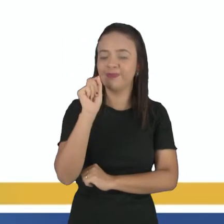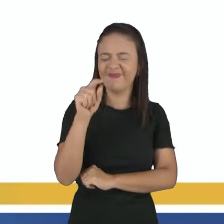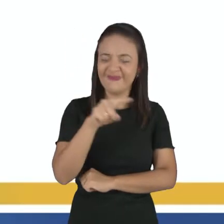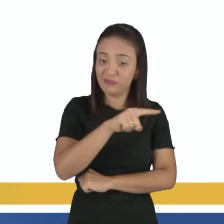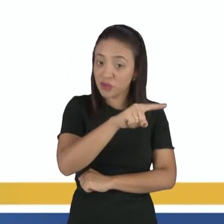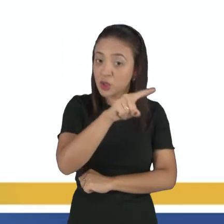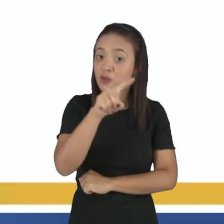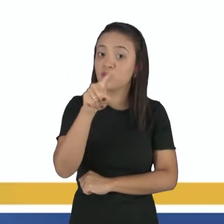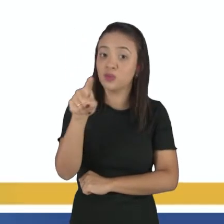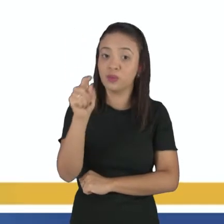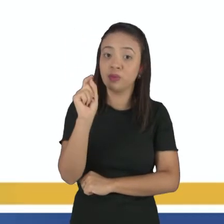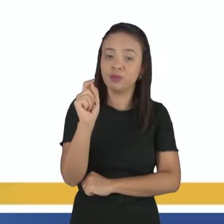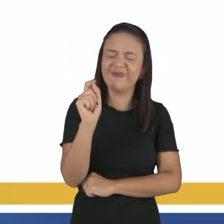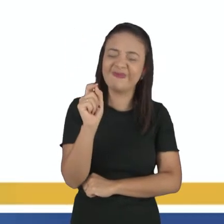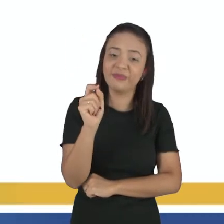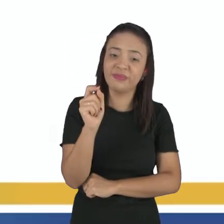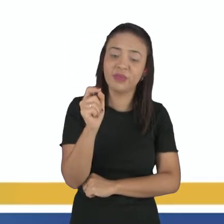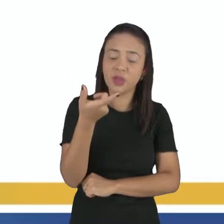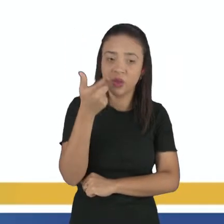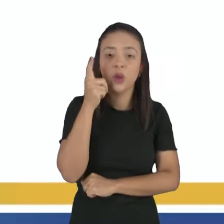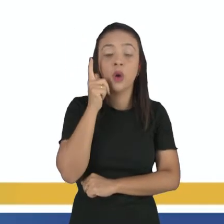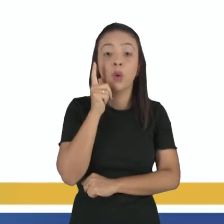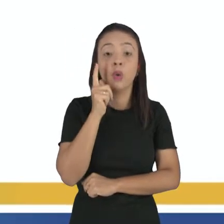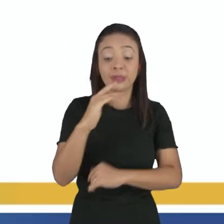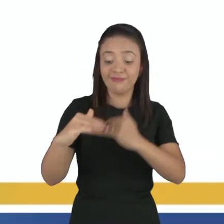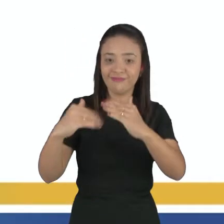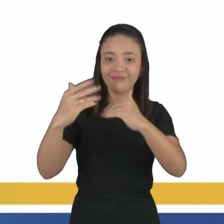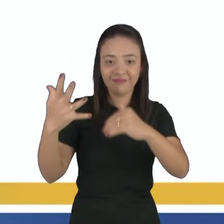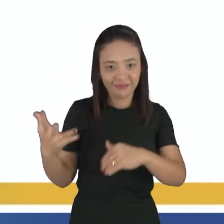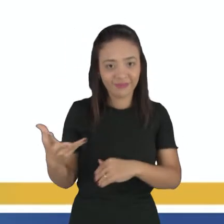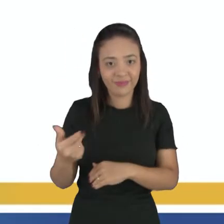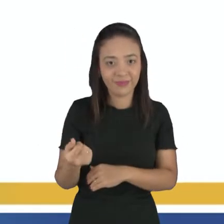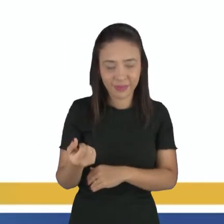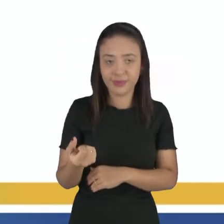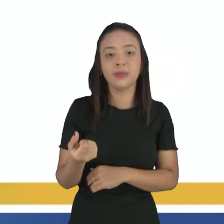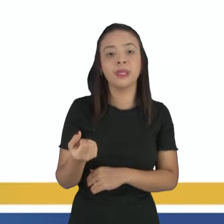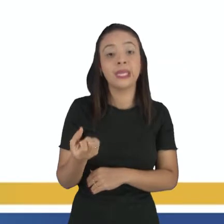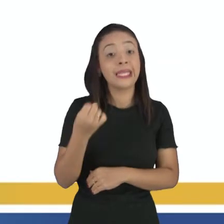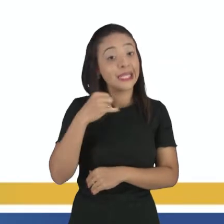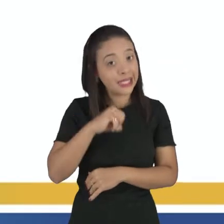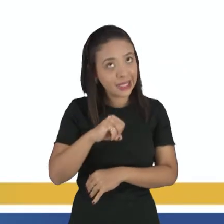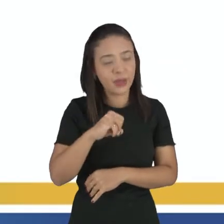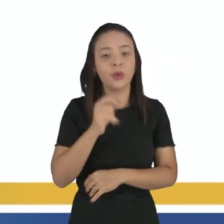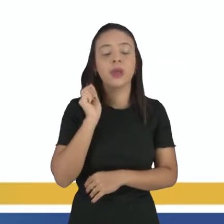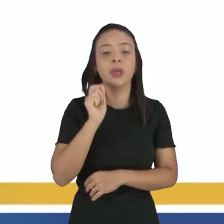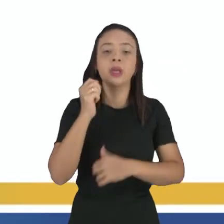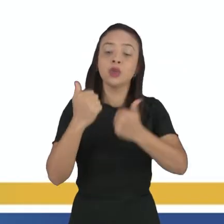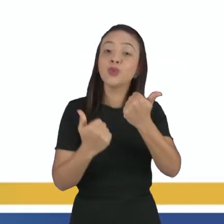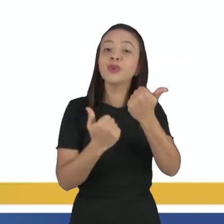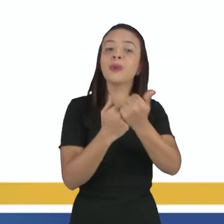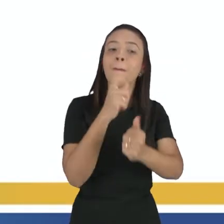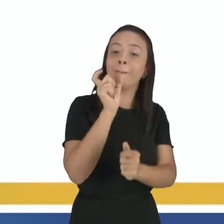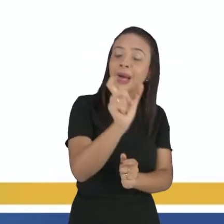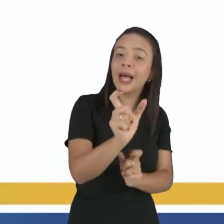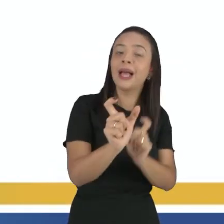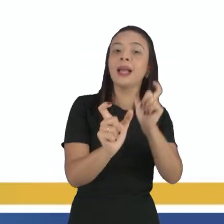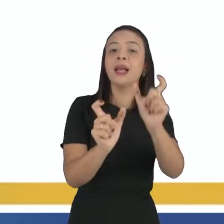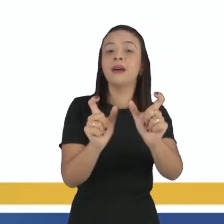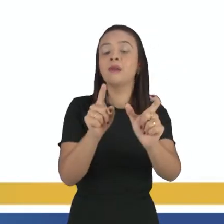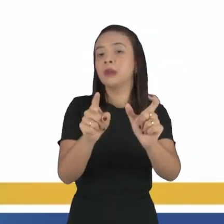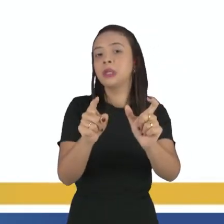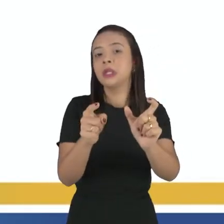você consegue adquirir essas habilidades se você consegue substituir as palavras que você